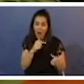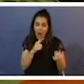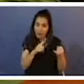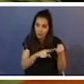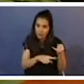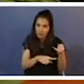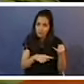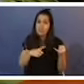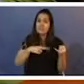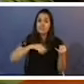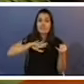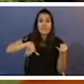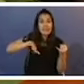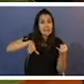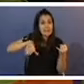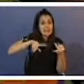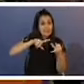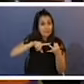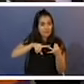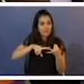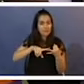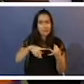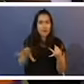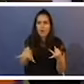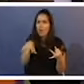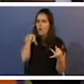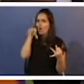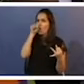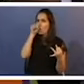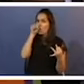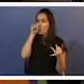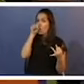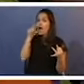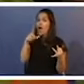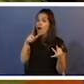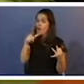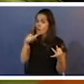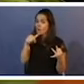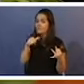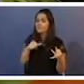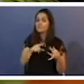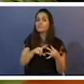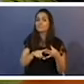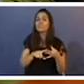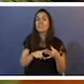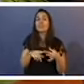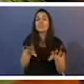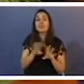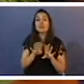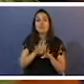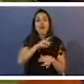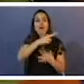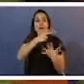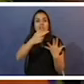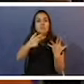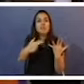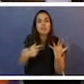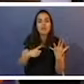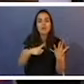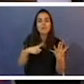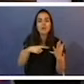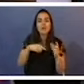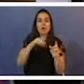tem nadadeiras respiram absorvendo o gás oxigênio da água e na maioria das espécies o corpo